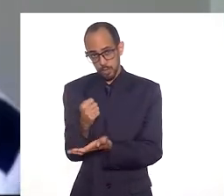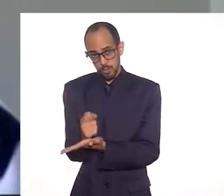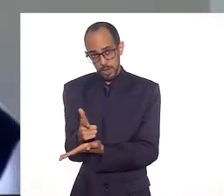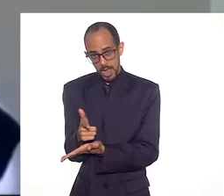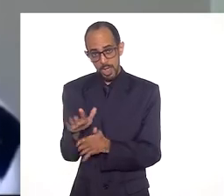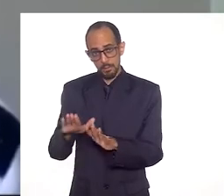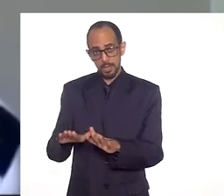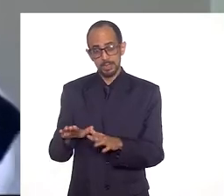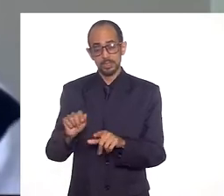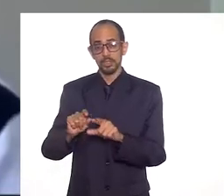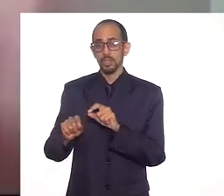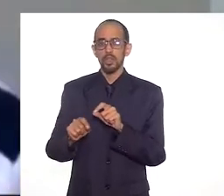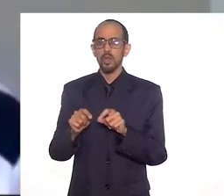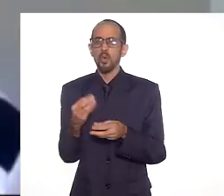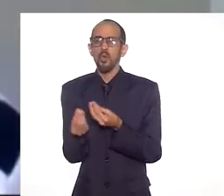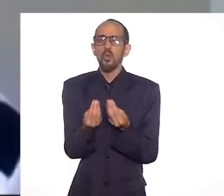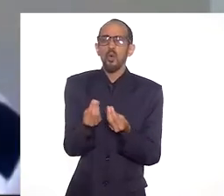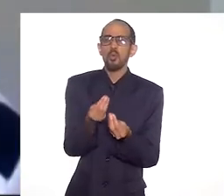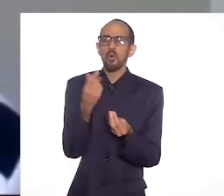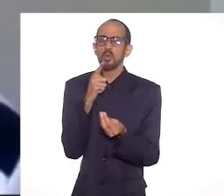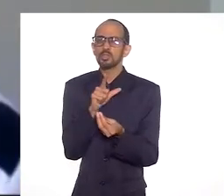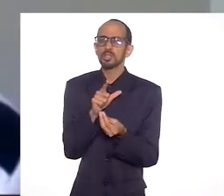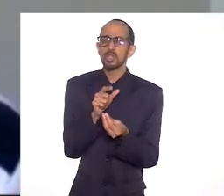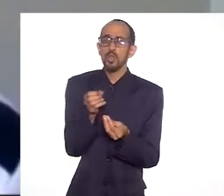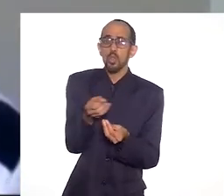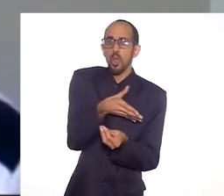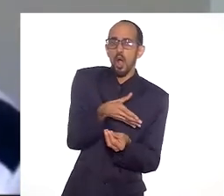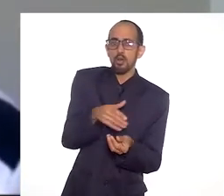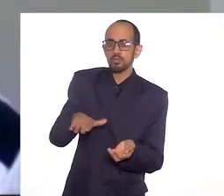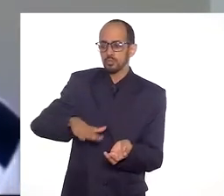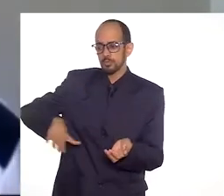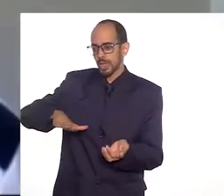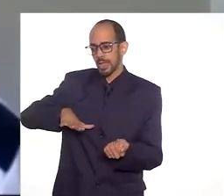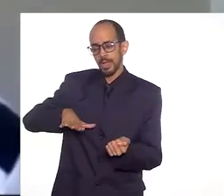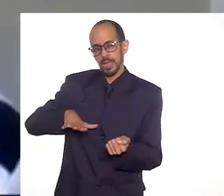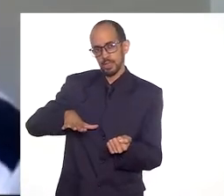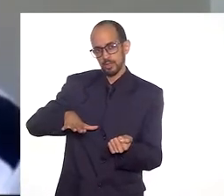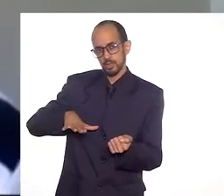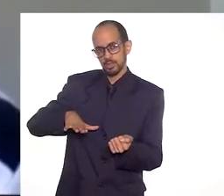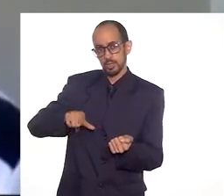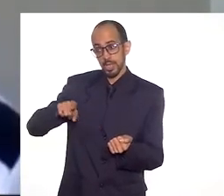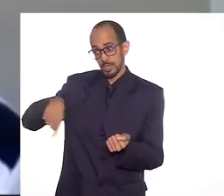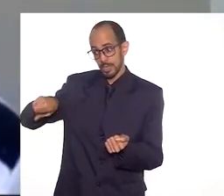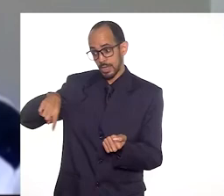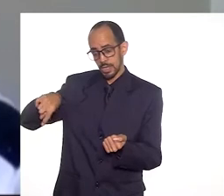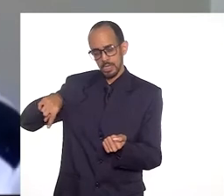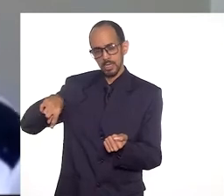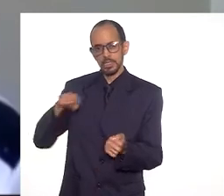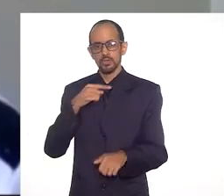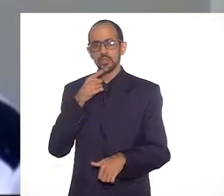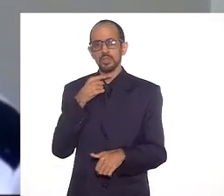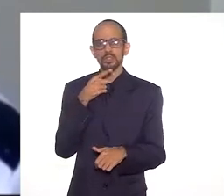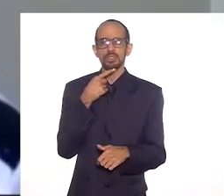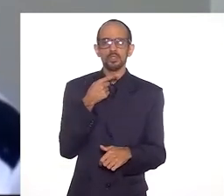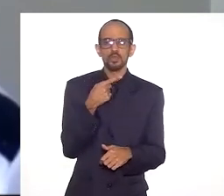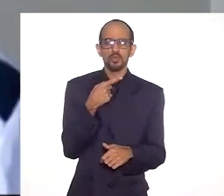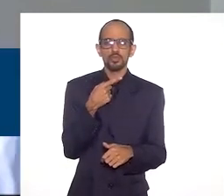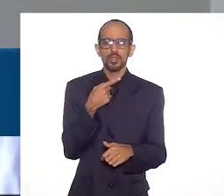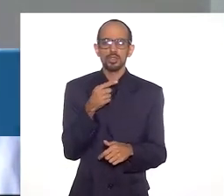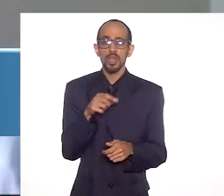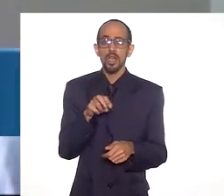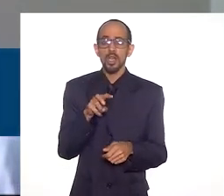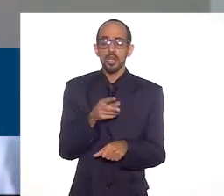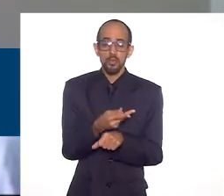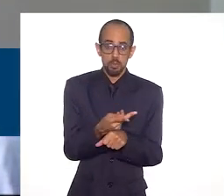próximo passo, né, de como ganhar novos mercados, como que isso vai se dar? E aí eles ficam nessa dúvida, né?